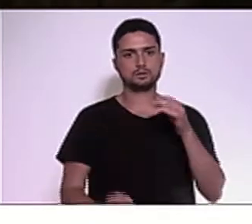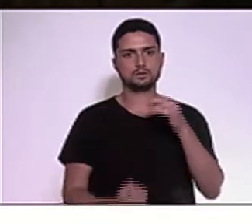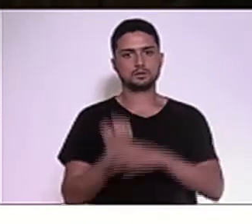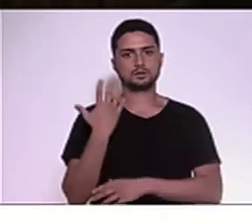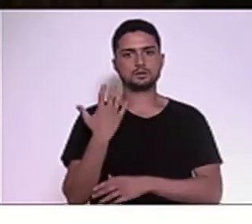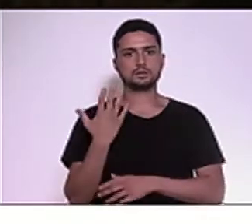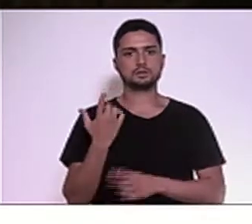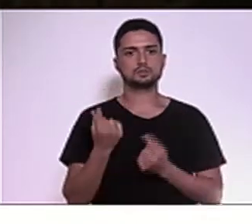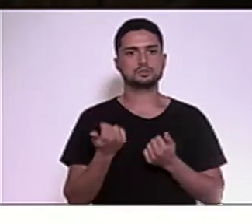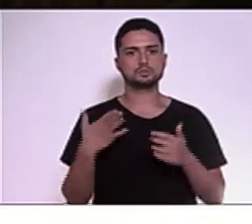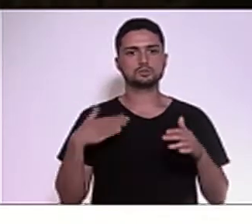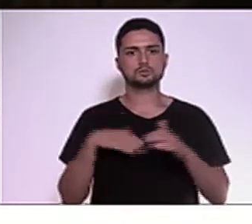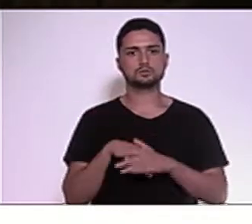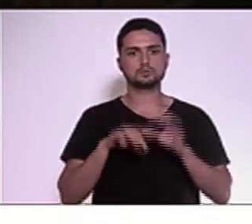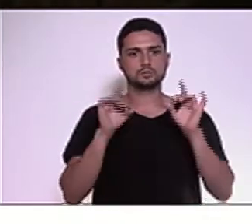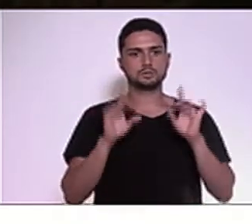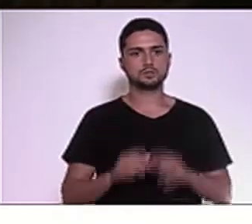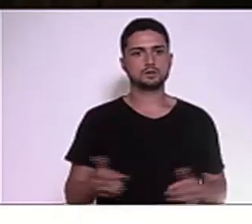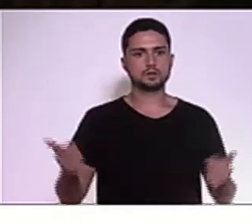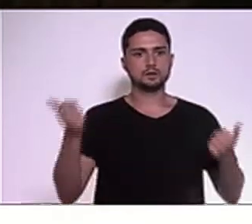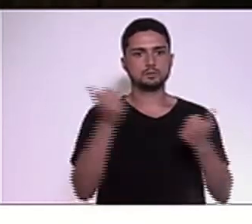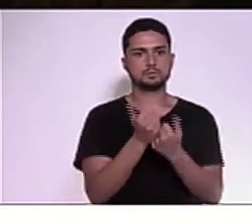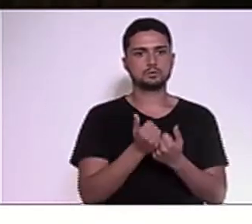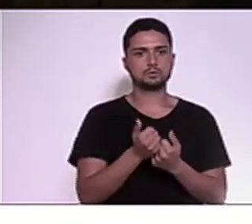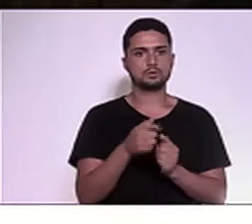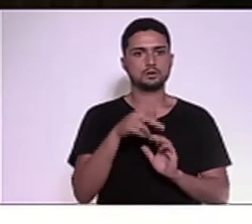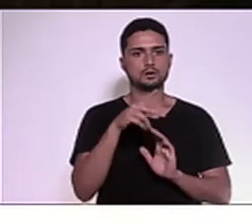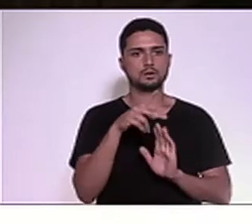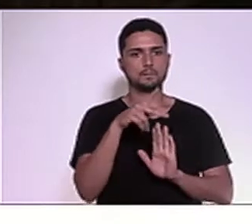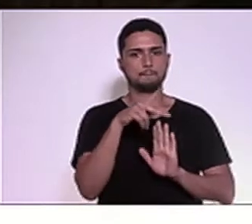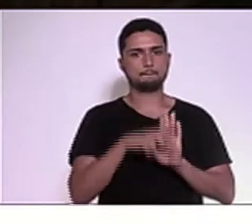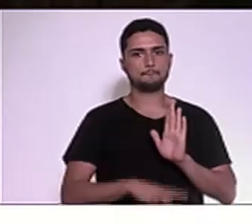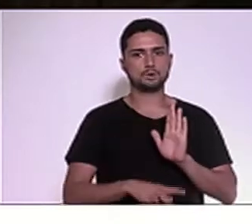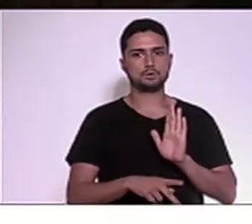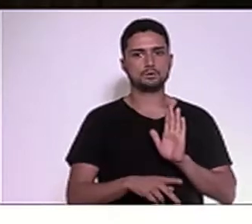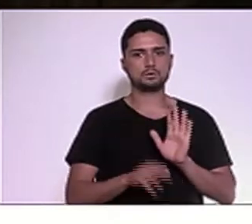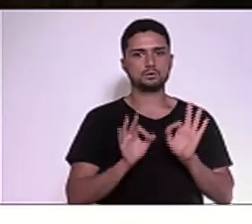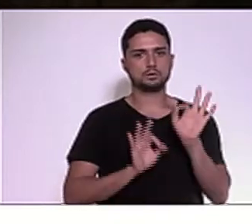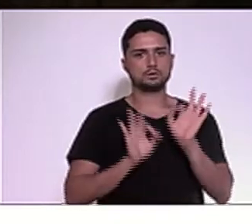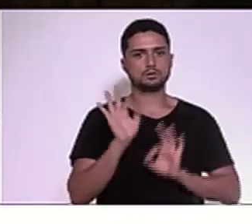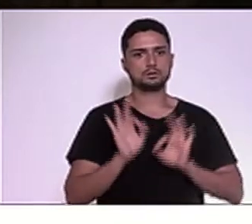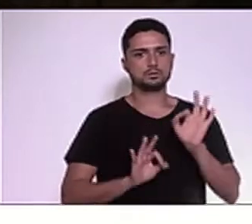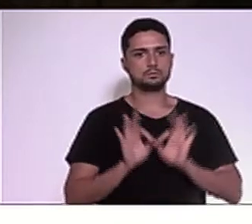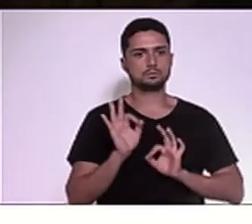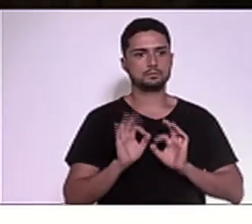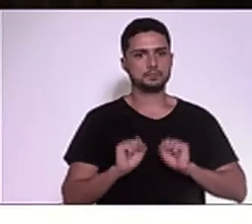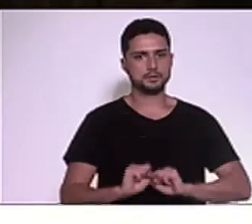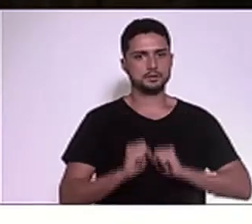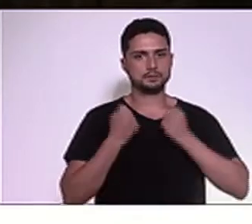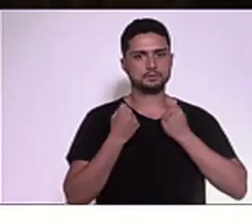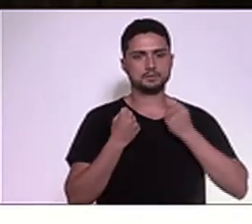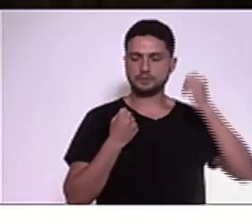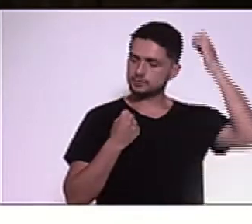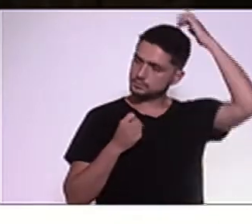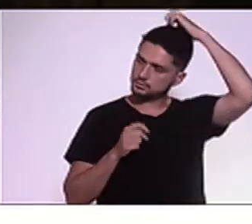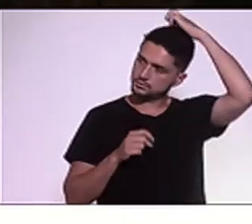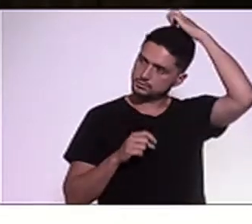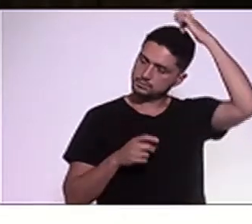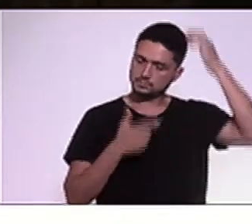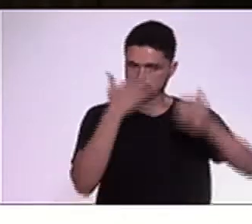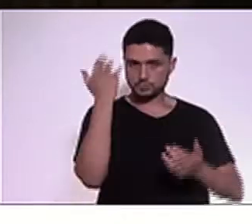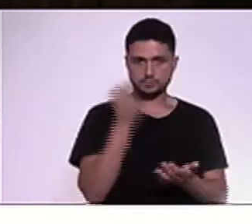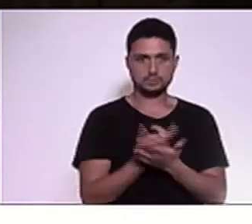de Apoio a Programas de Proteção e Defesa do Consumidor, FEPROCON, e da